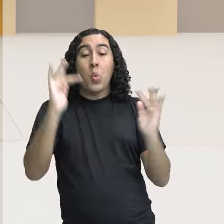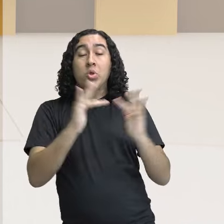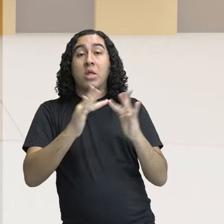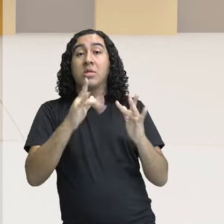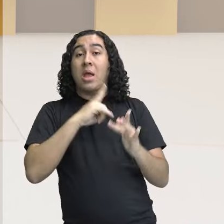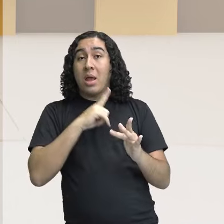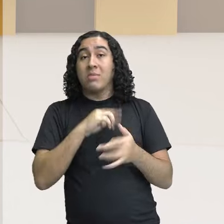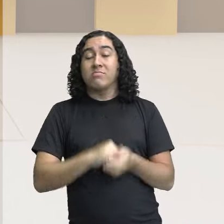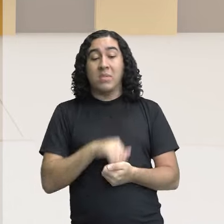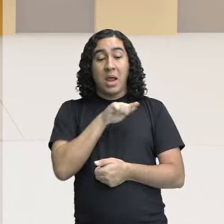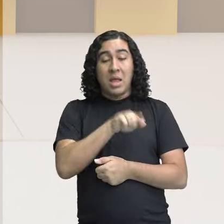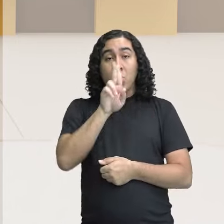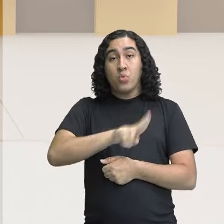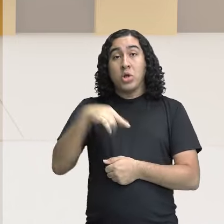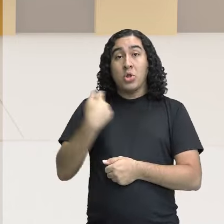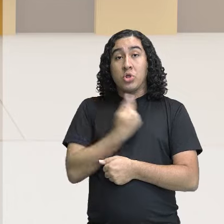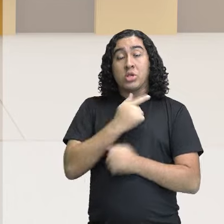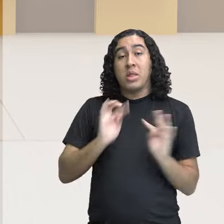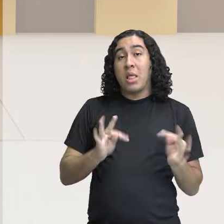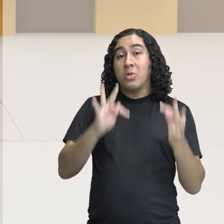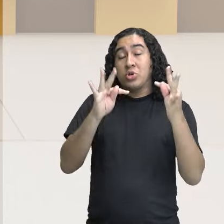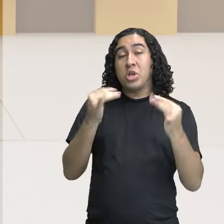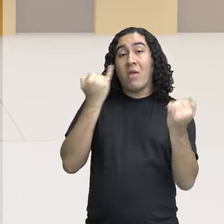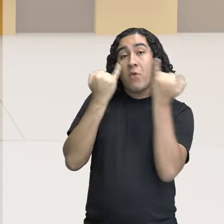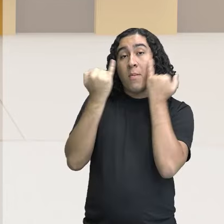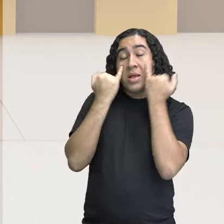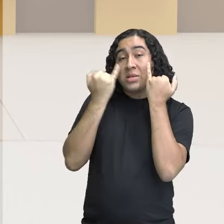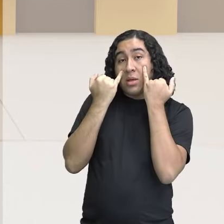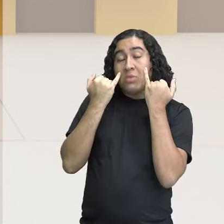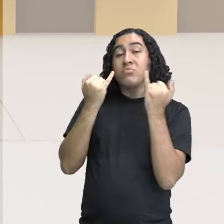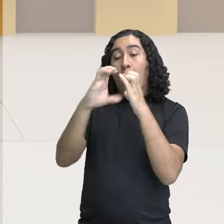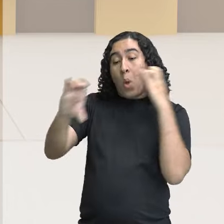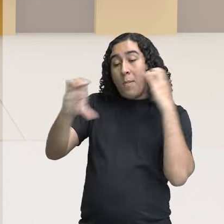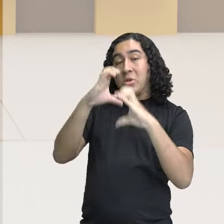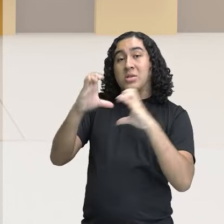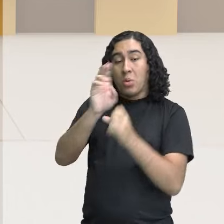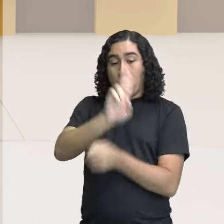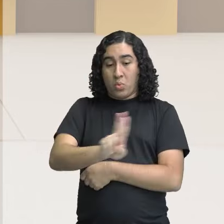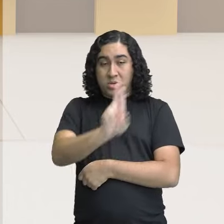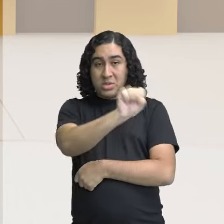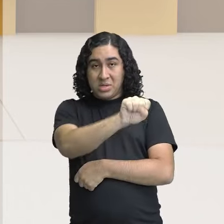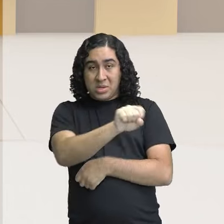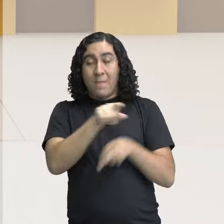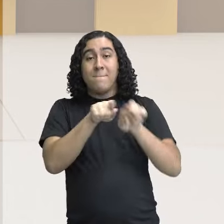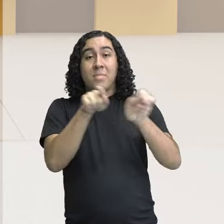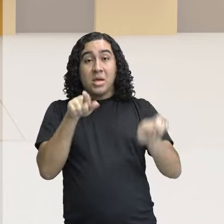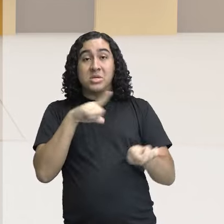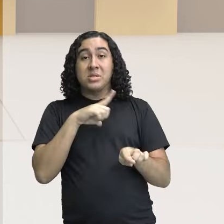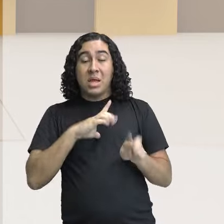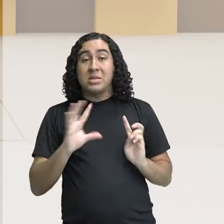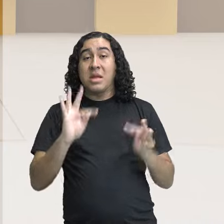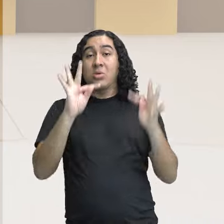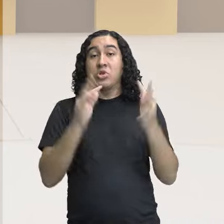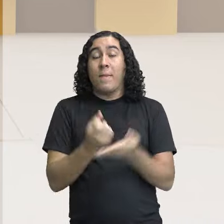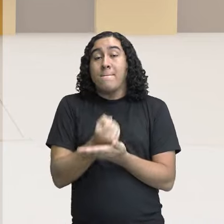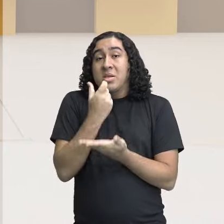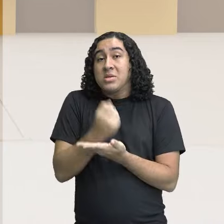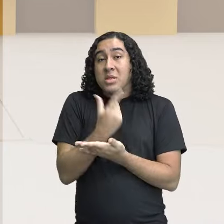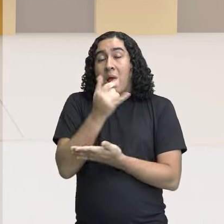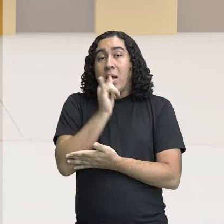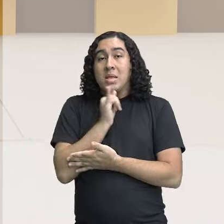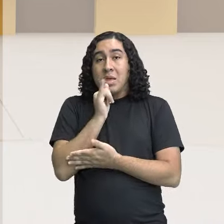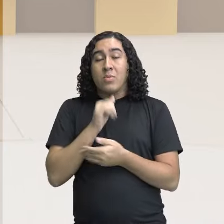nossa tecnologia da comunicação e da informação? Estão, professora. Mas também tem a tecnologia medicinal, como, por exemplo,